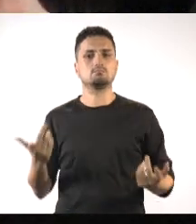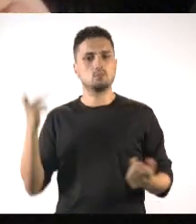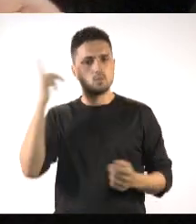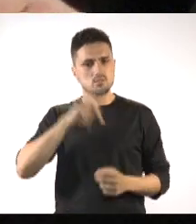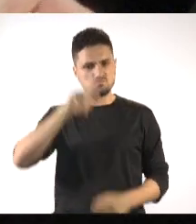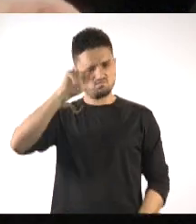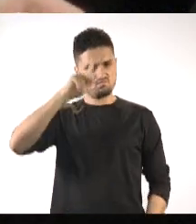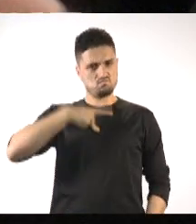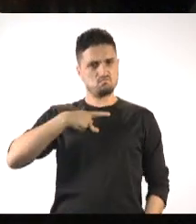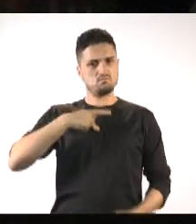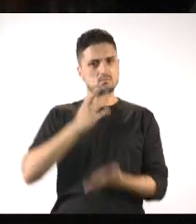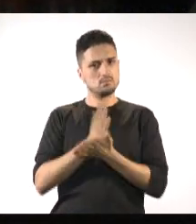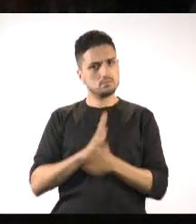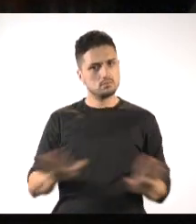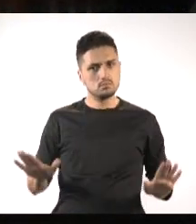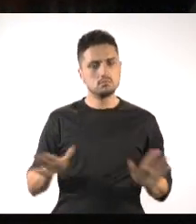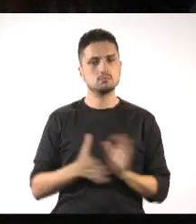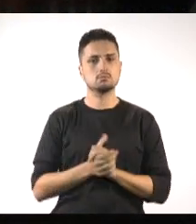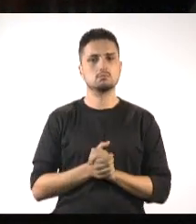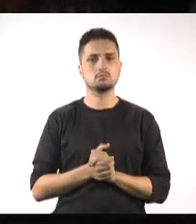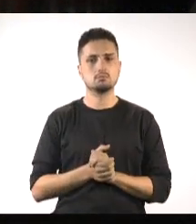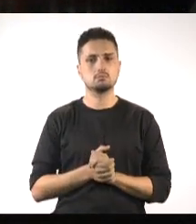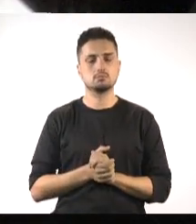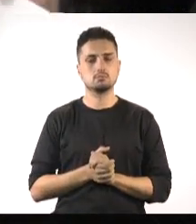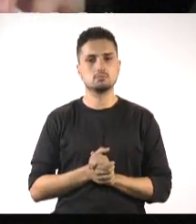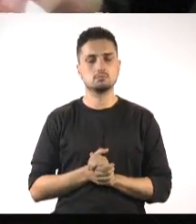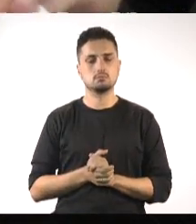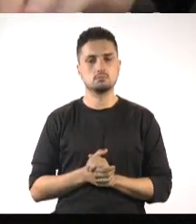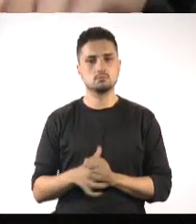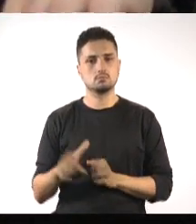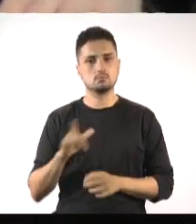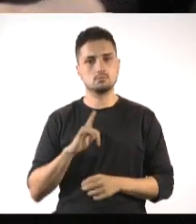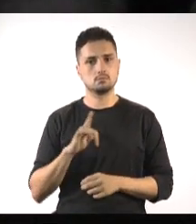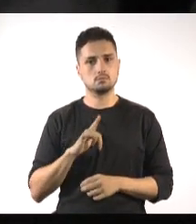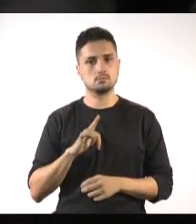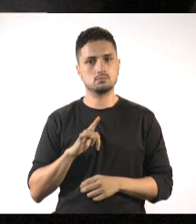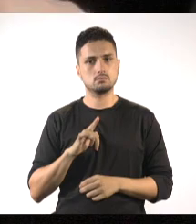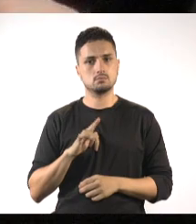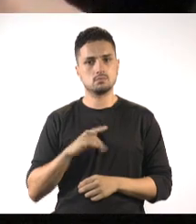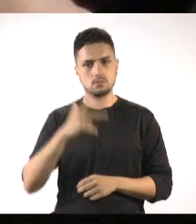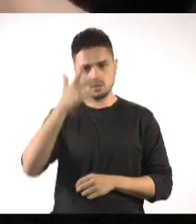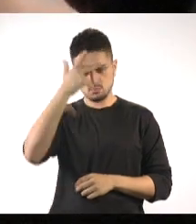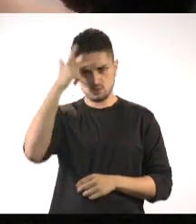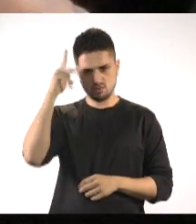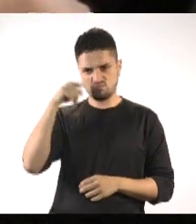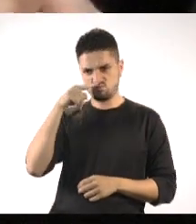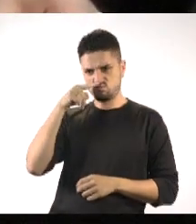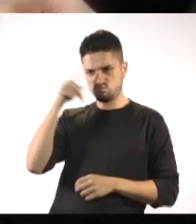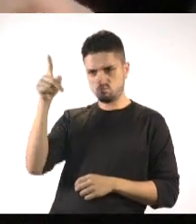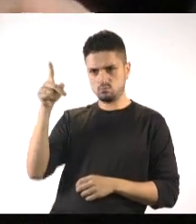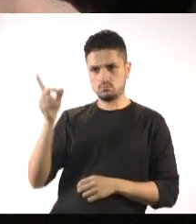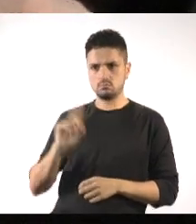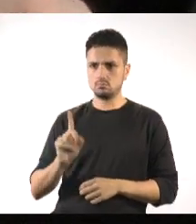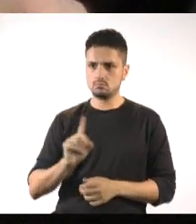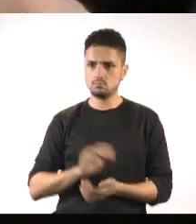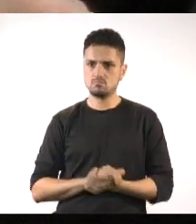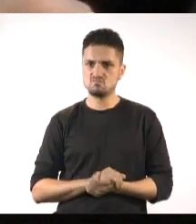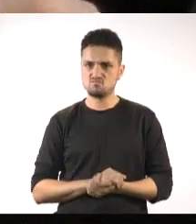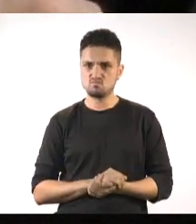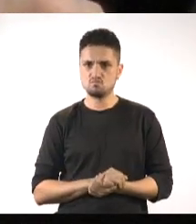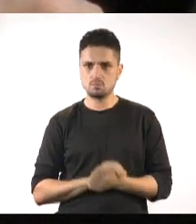essa realidade, com esse esquema de insegurança, de indiferença que a gente pode se colocar,